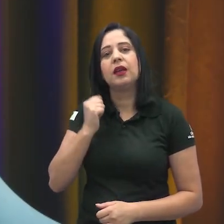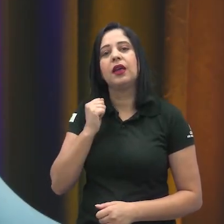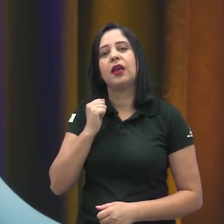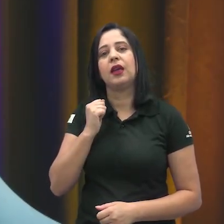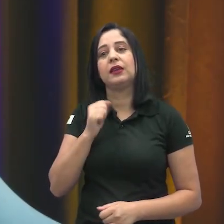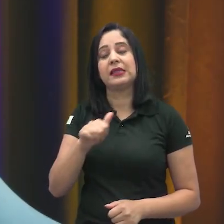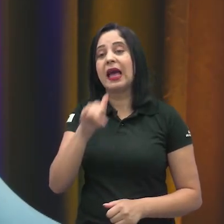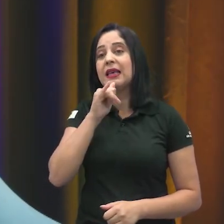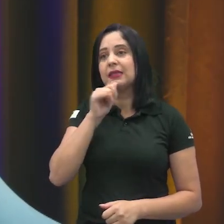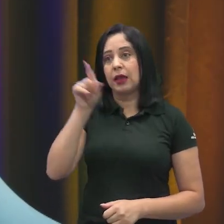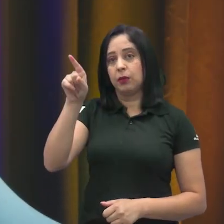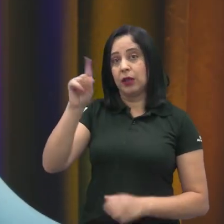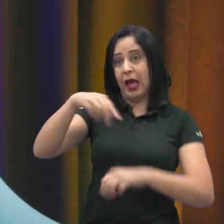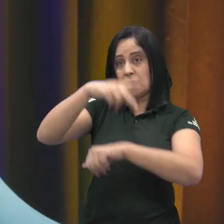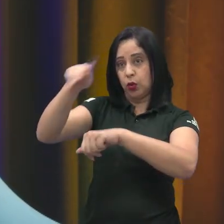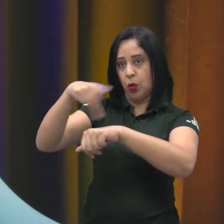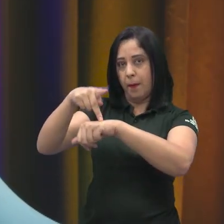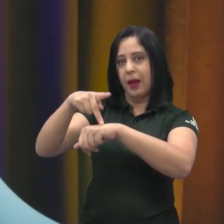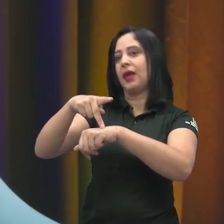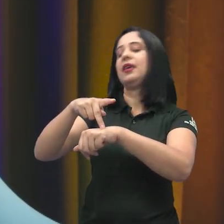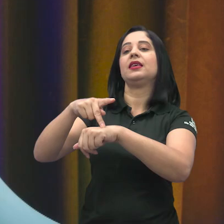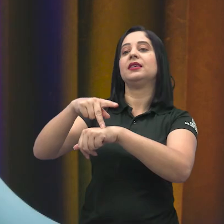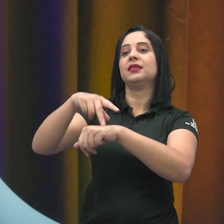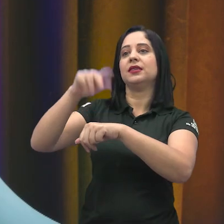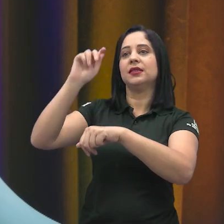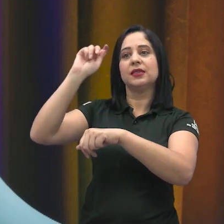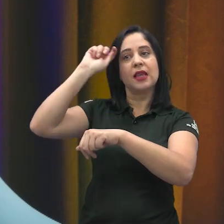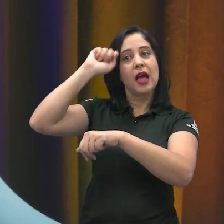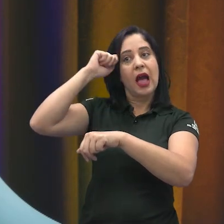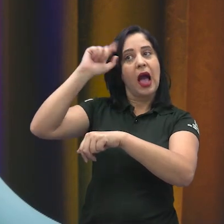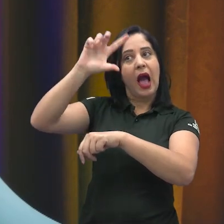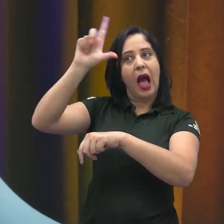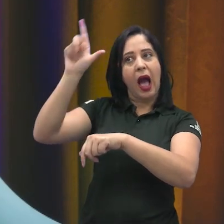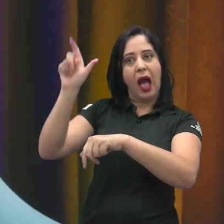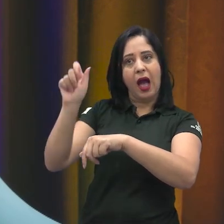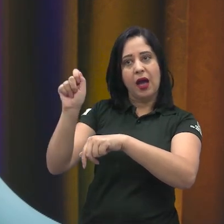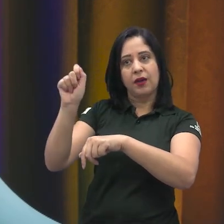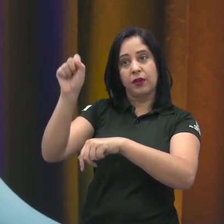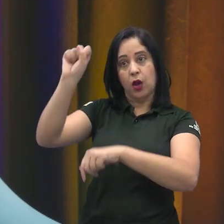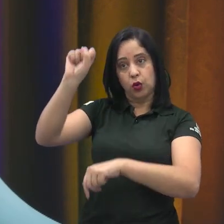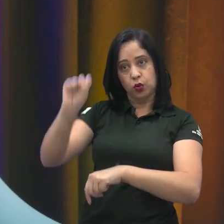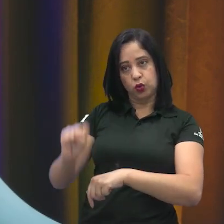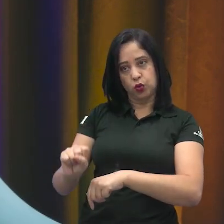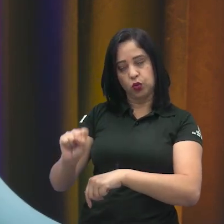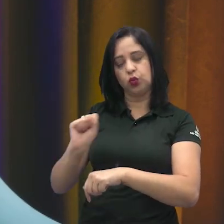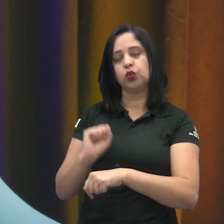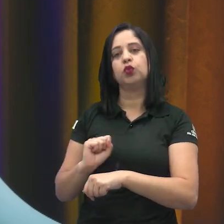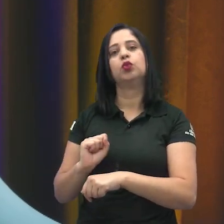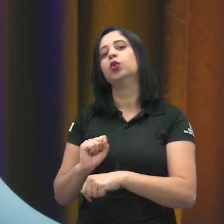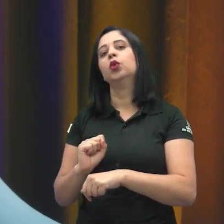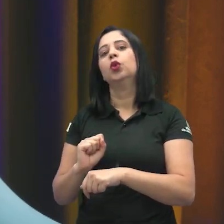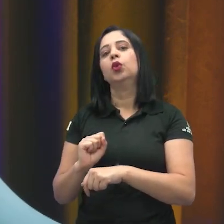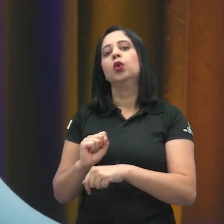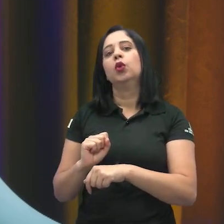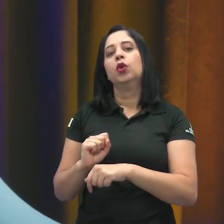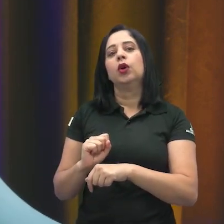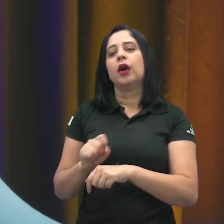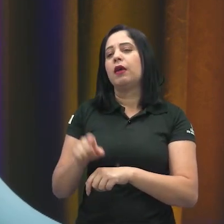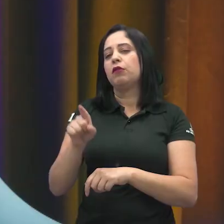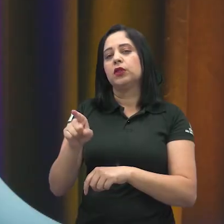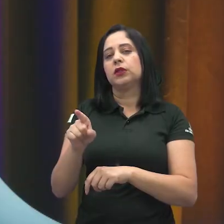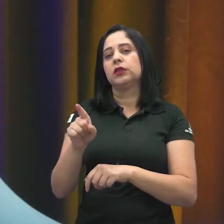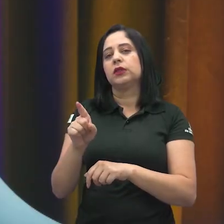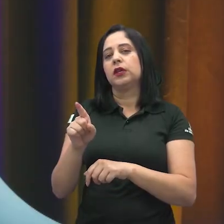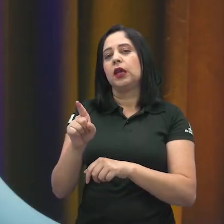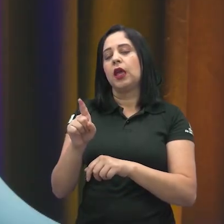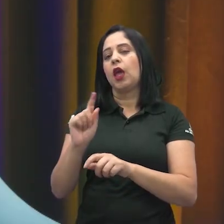você teve na África do Sul, né, redefiniu de alguma forma a sua liderança ou trabalhou de alguma outra forma, alguma